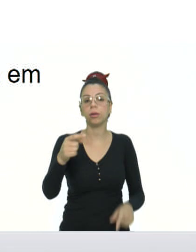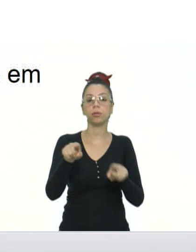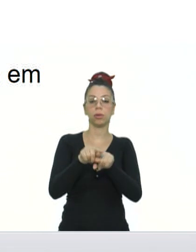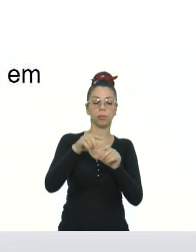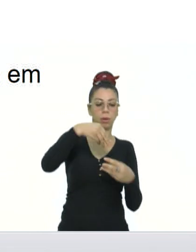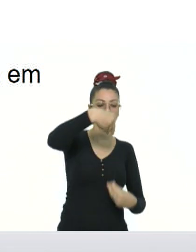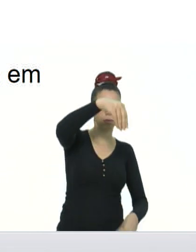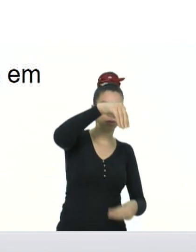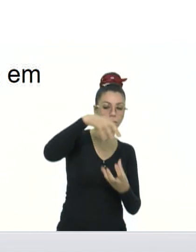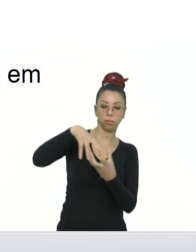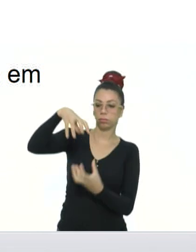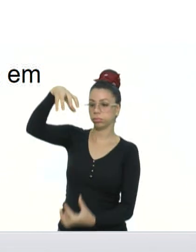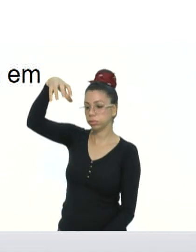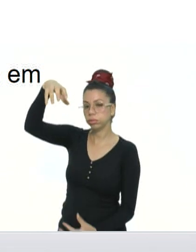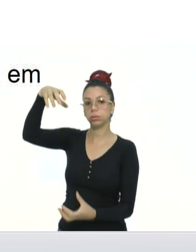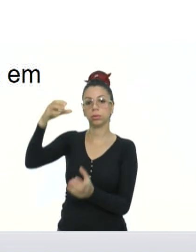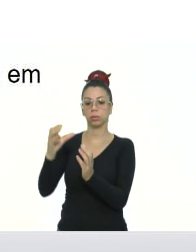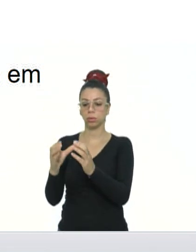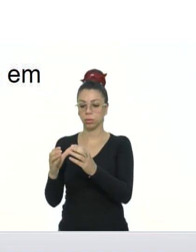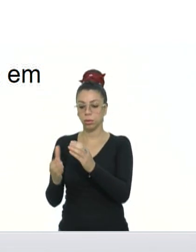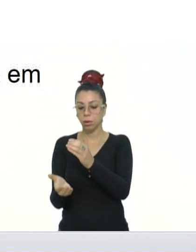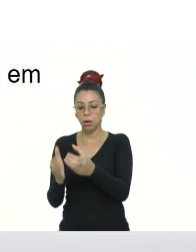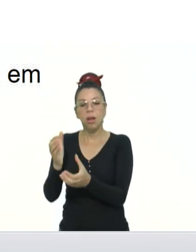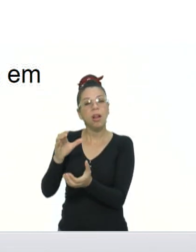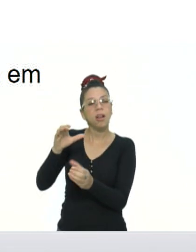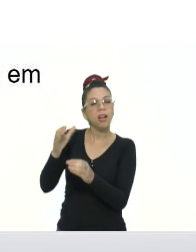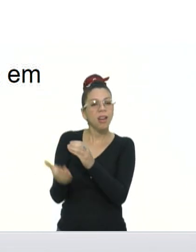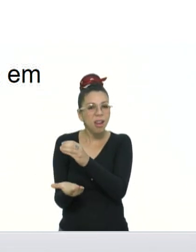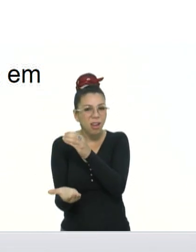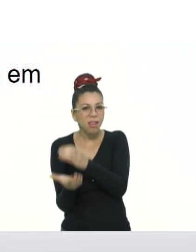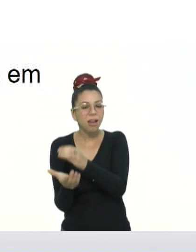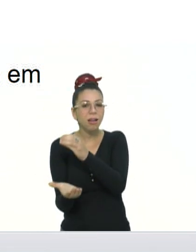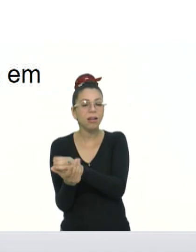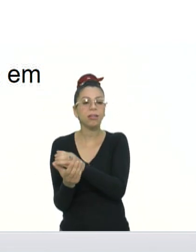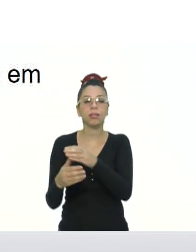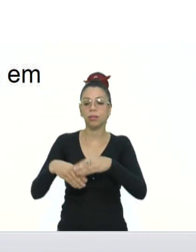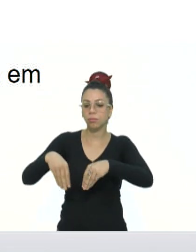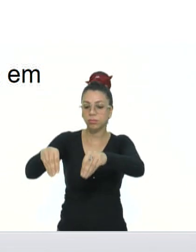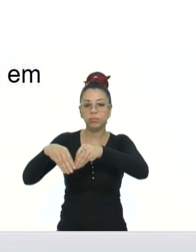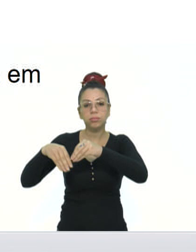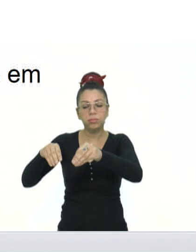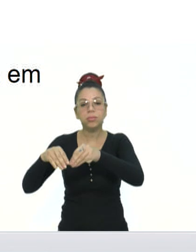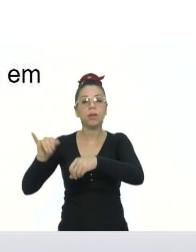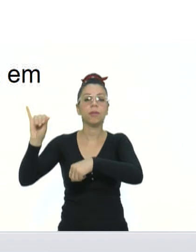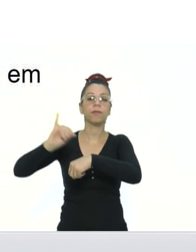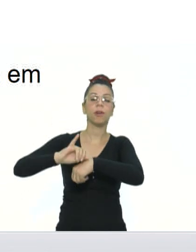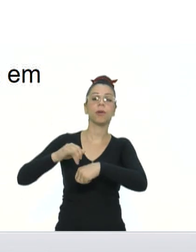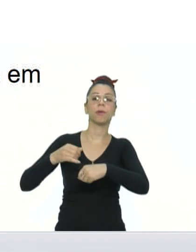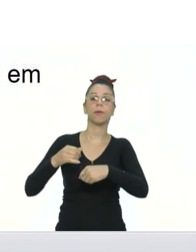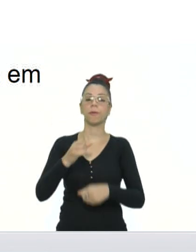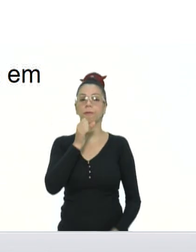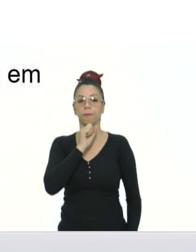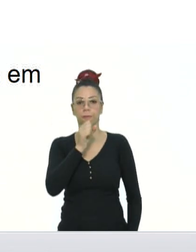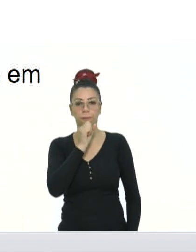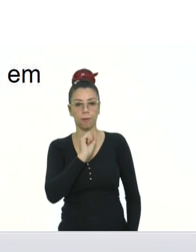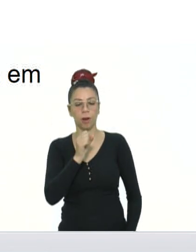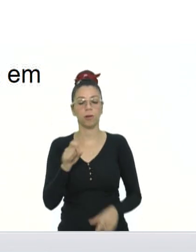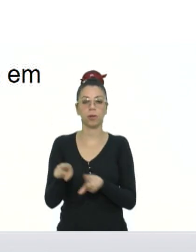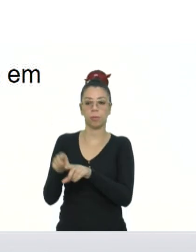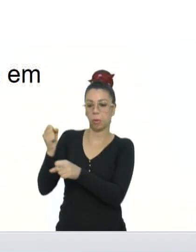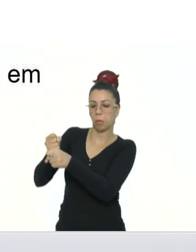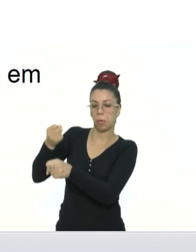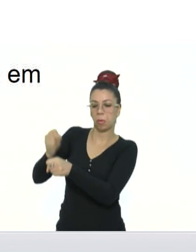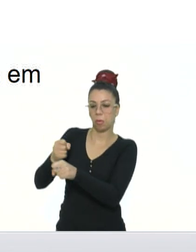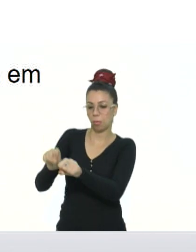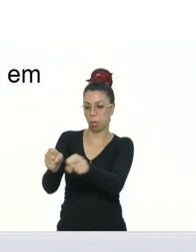plástico, garrafa, lata, sucata em pátios e ferros velhos, entulhos de construção. E o